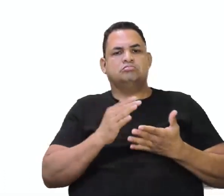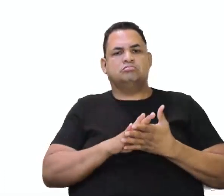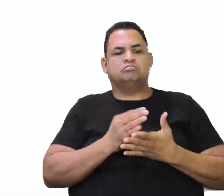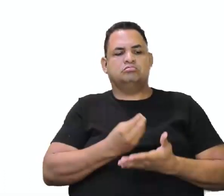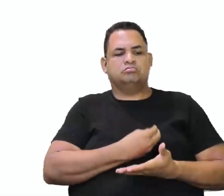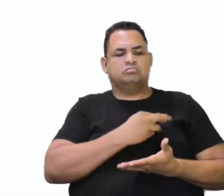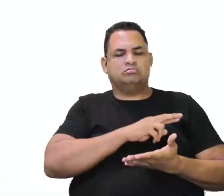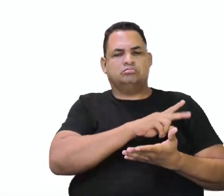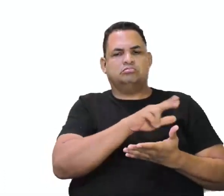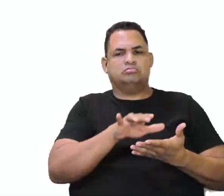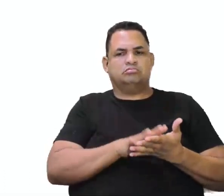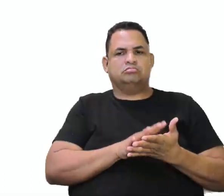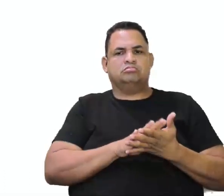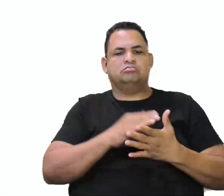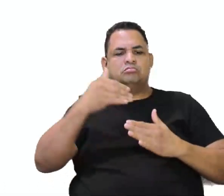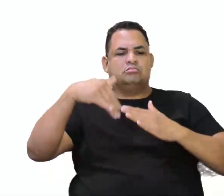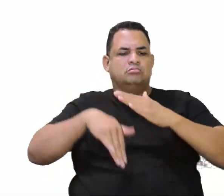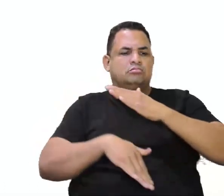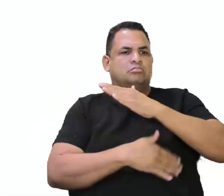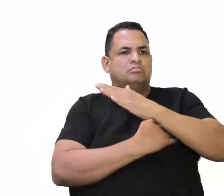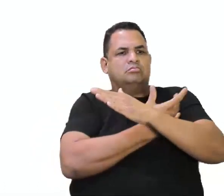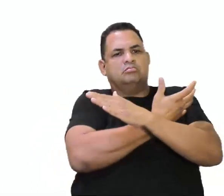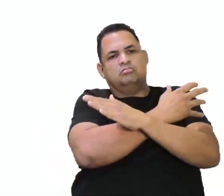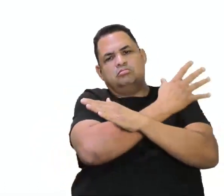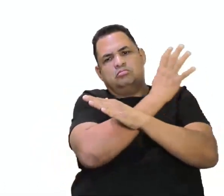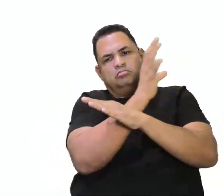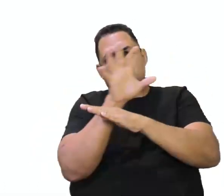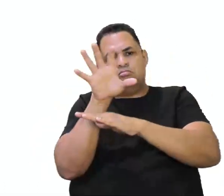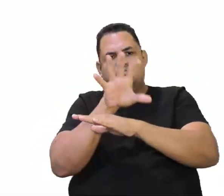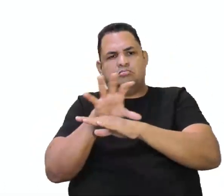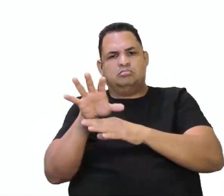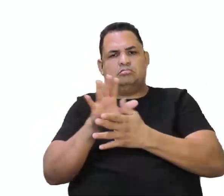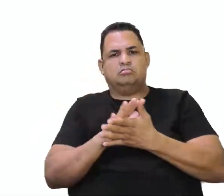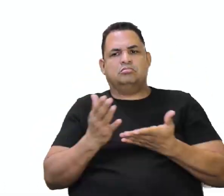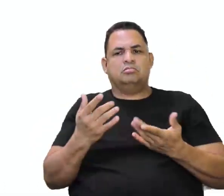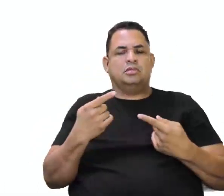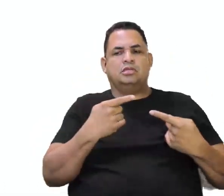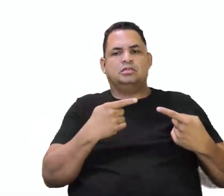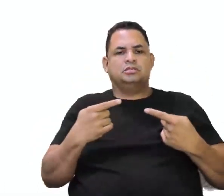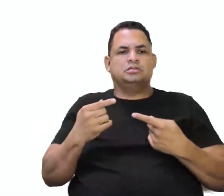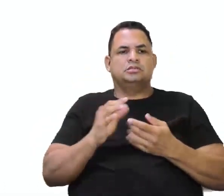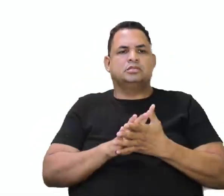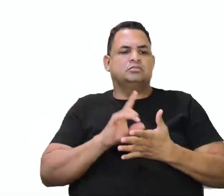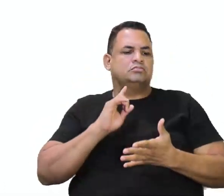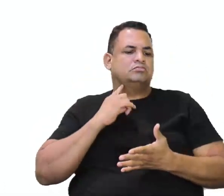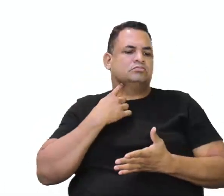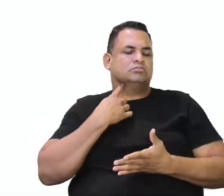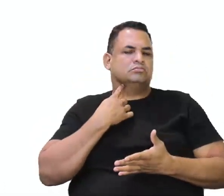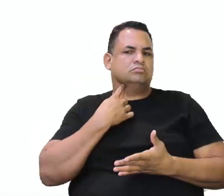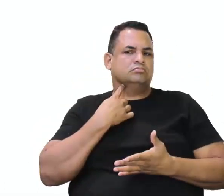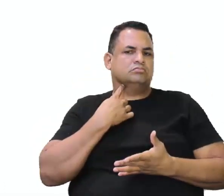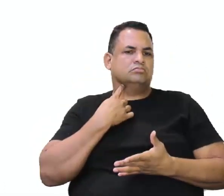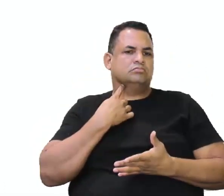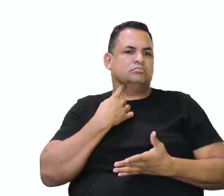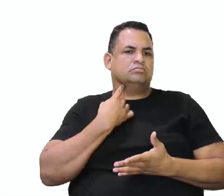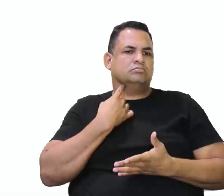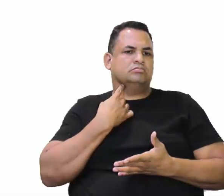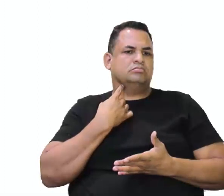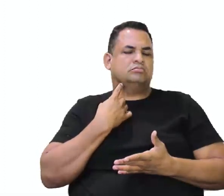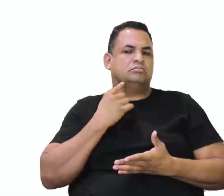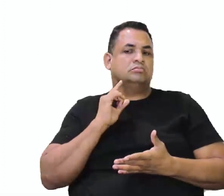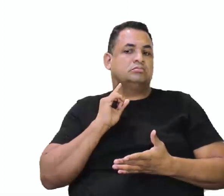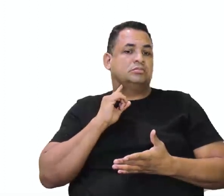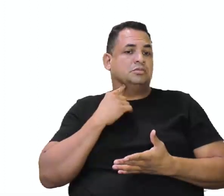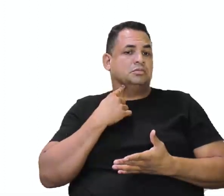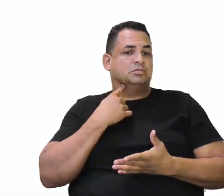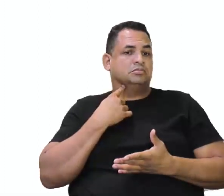desse ecossistema. Em relação à poluição do solo, tá bom? Agora a gente está falando